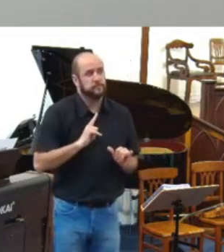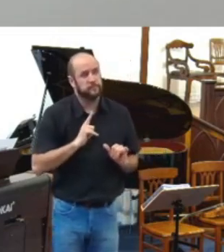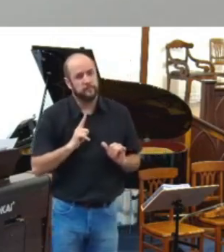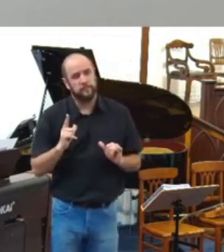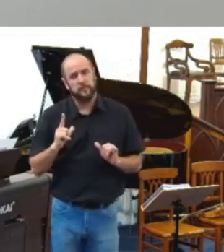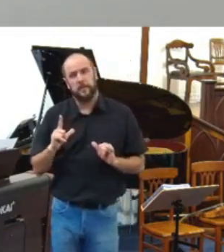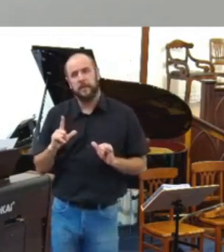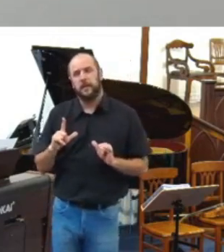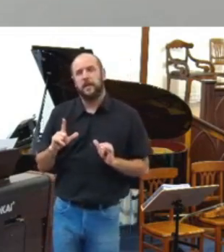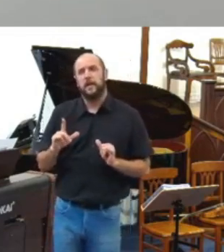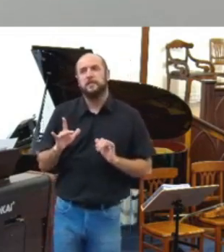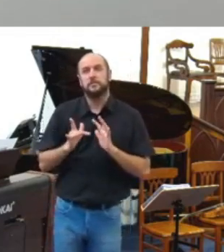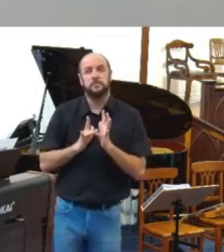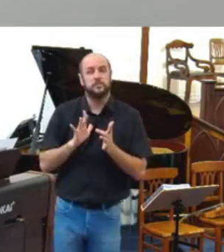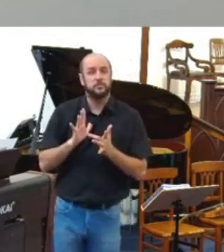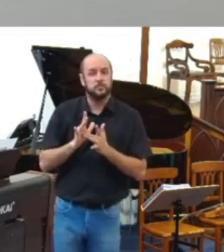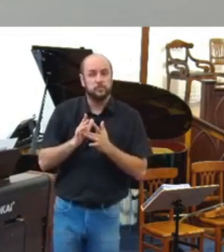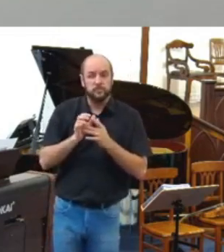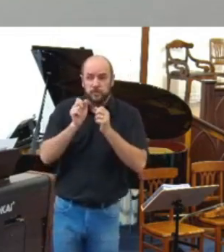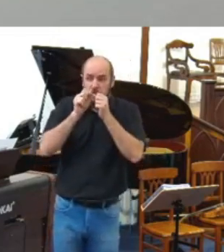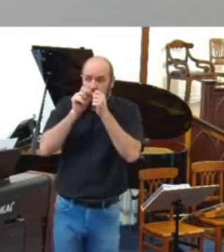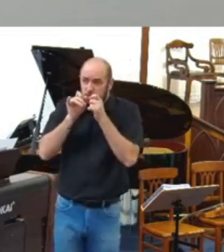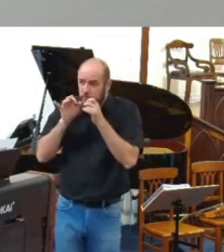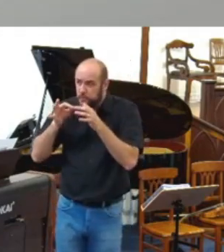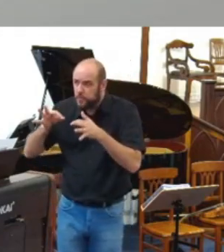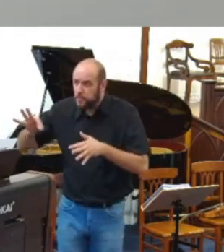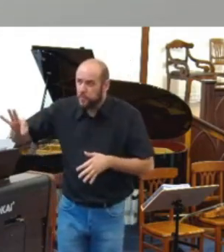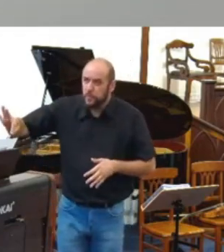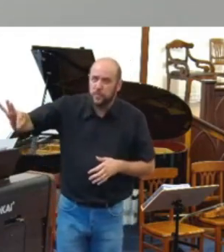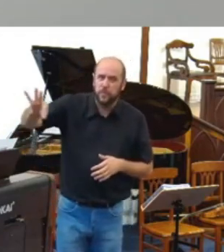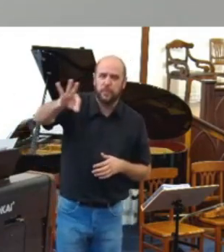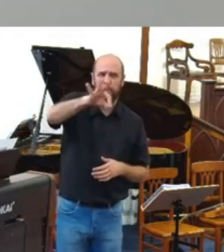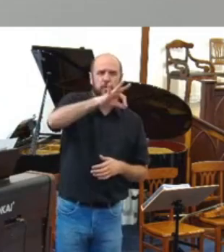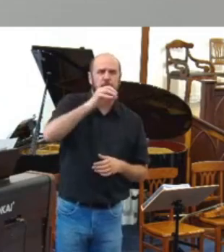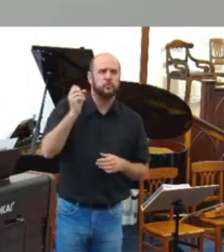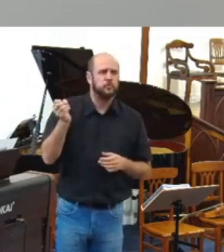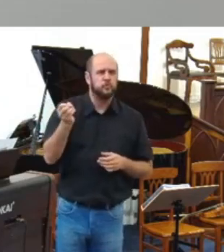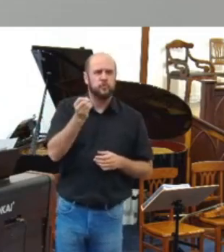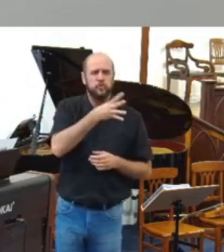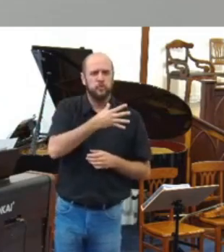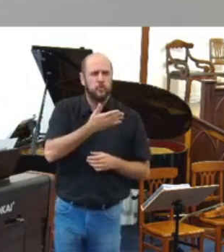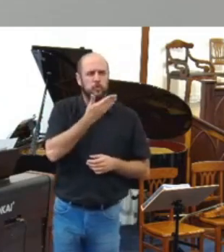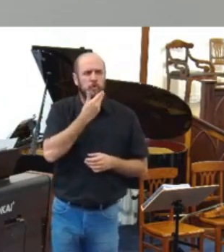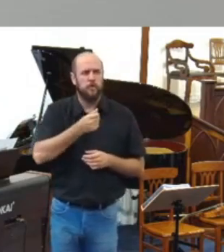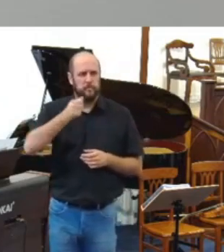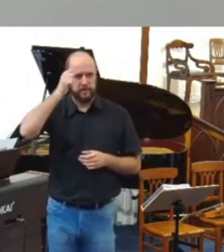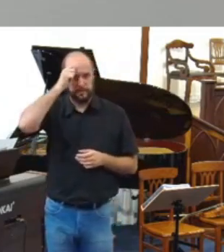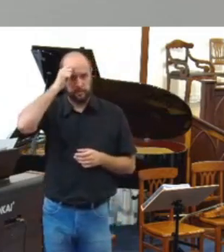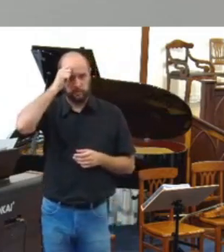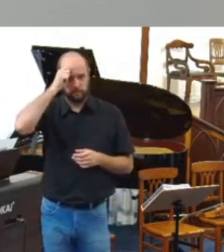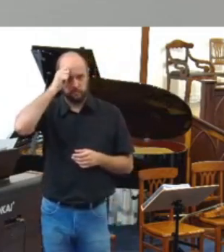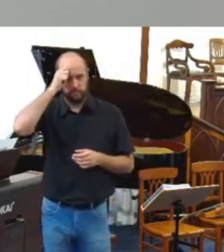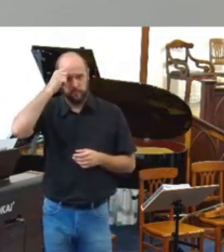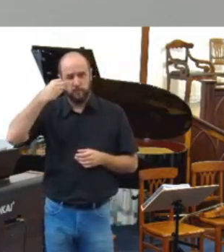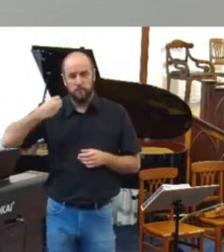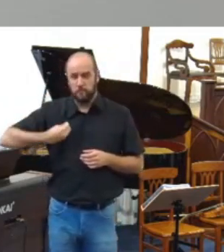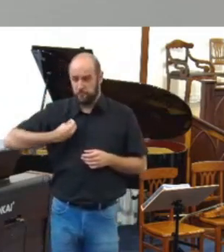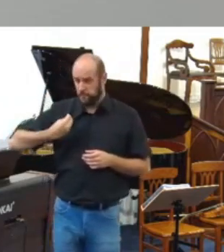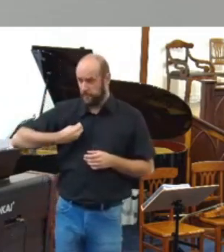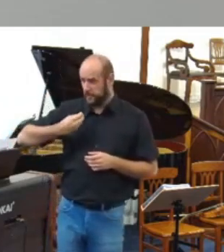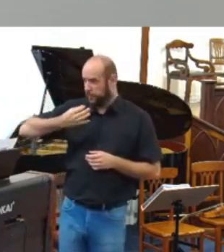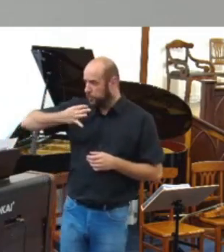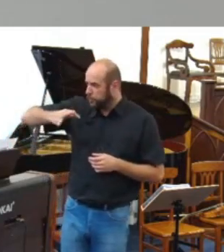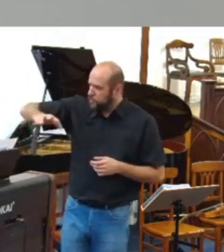livros, ele diz: Cristo soprou sobre eles como o novo Adão, dando-lhes o Espírito como vida da